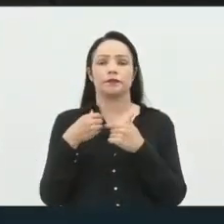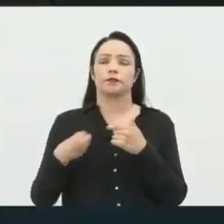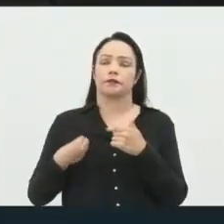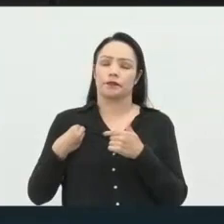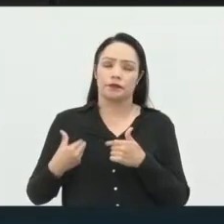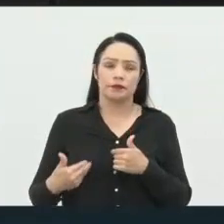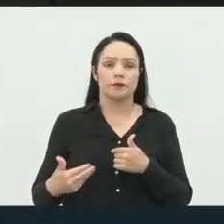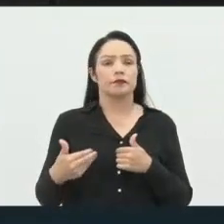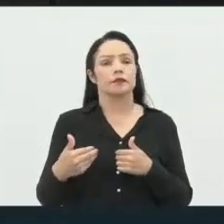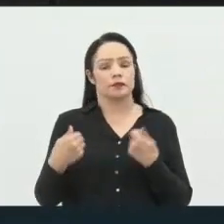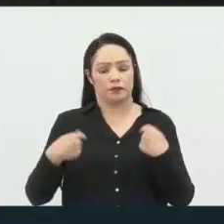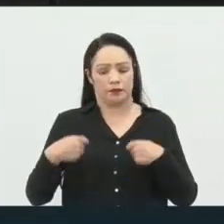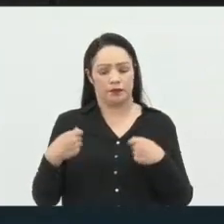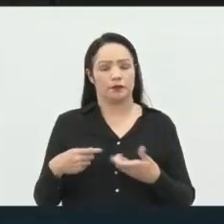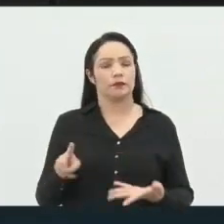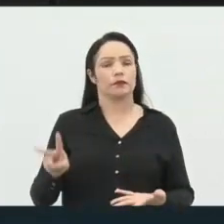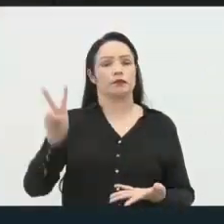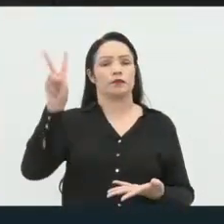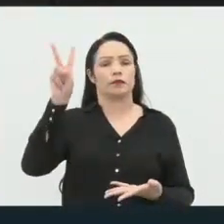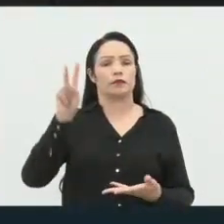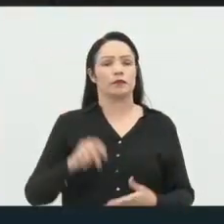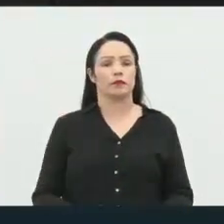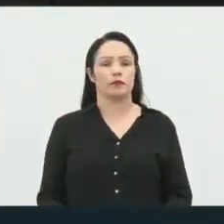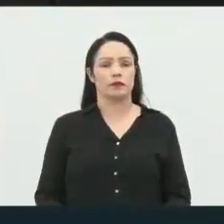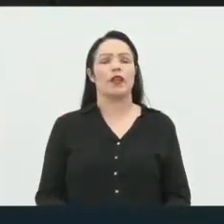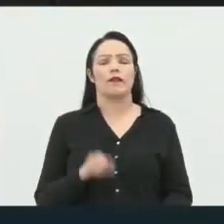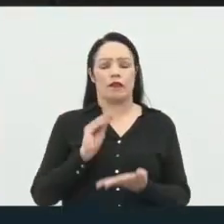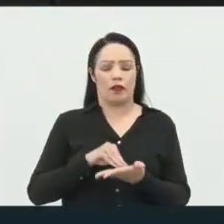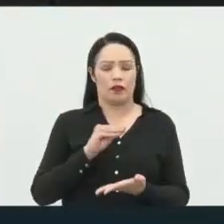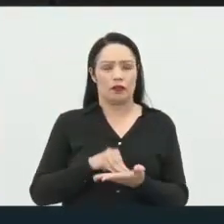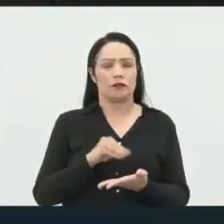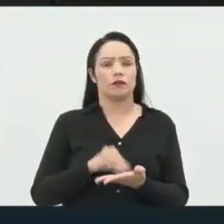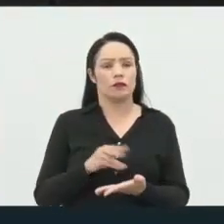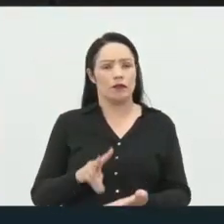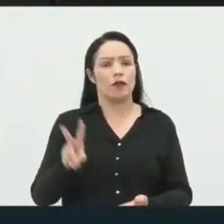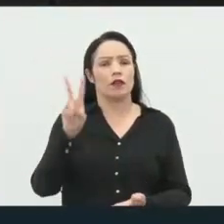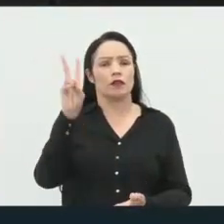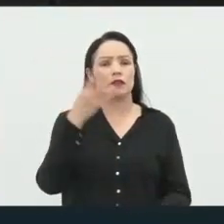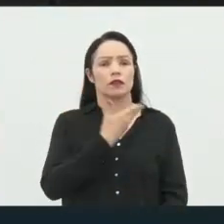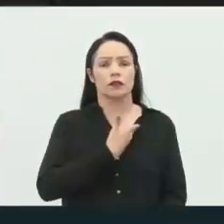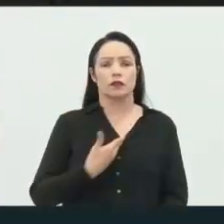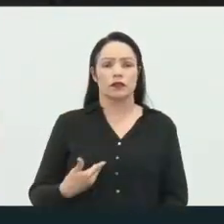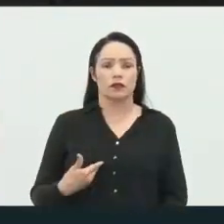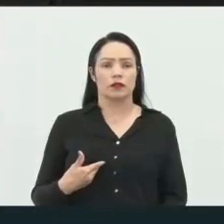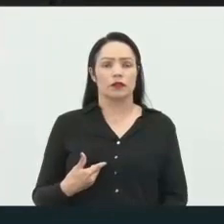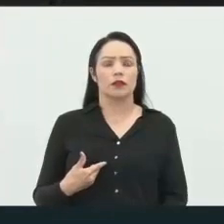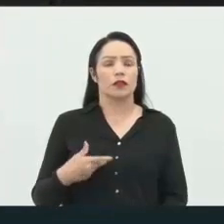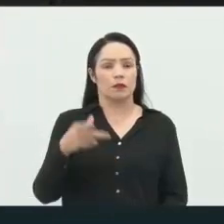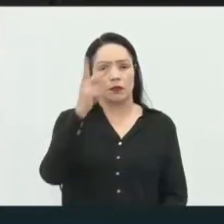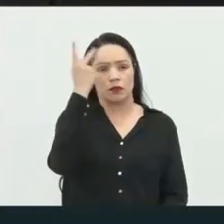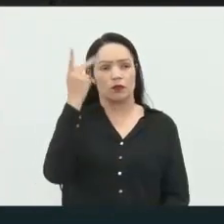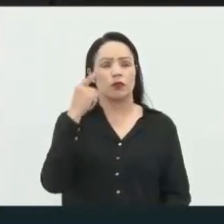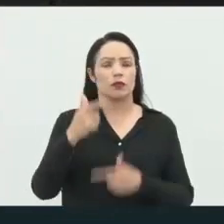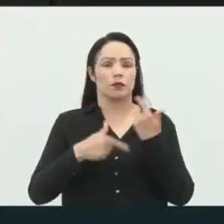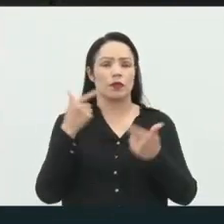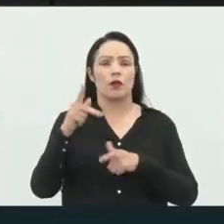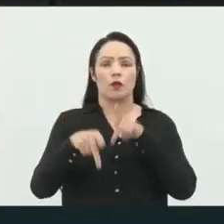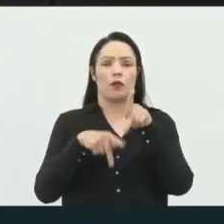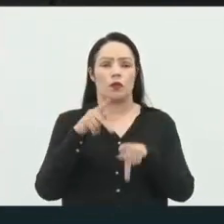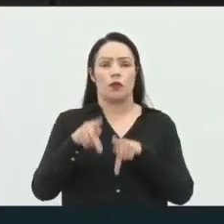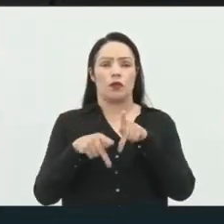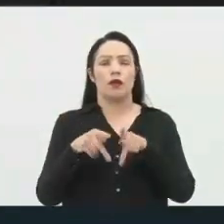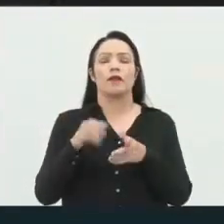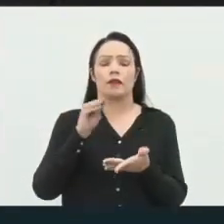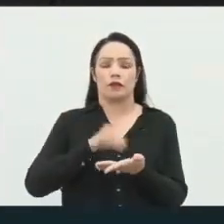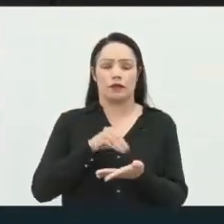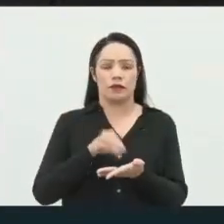ser valorizados falta valorização desse governo para com servidores públicos falta valorização desse